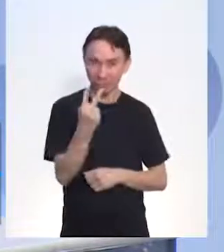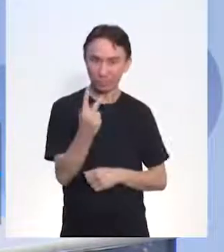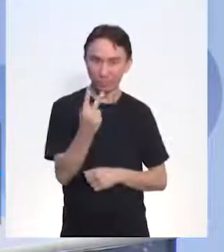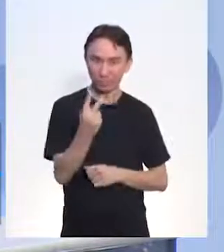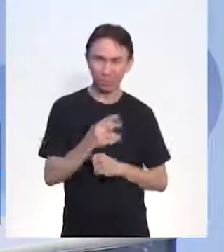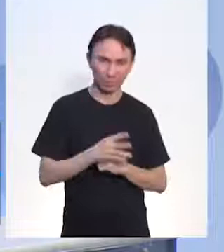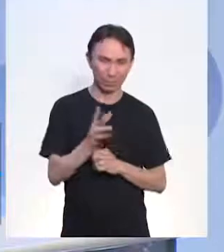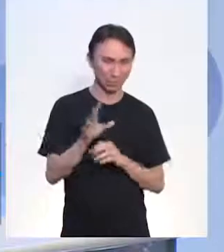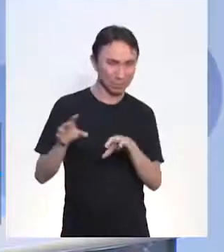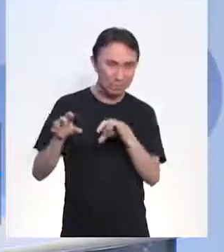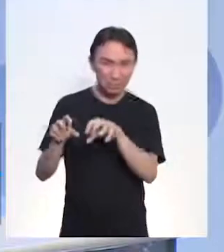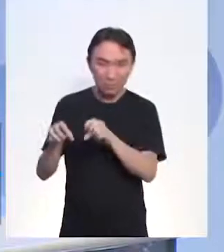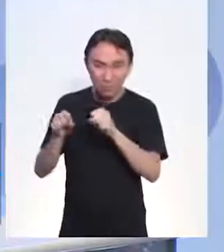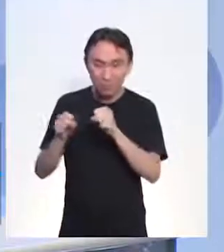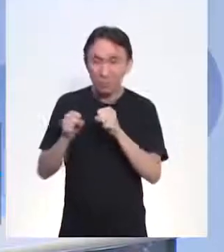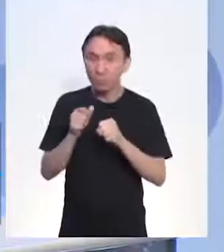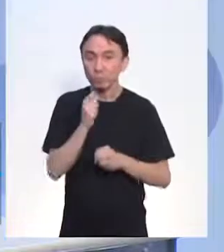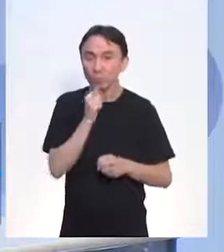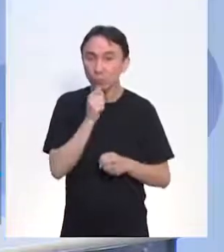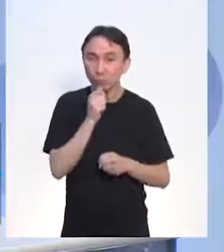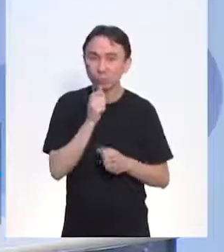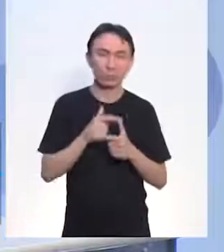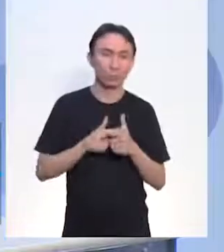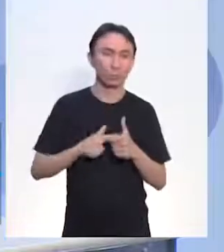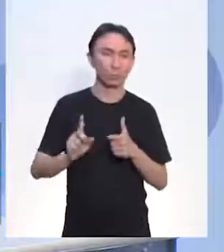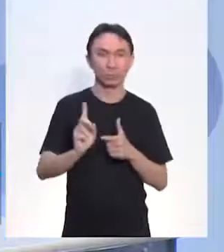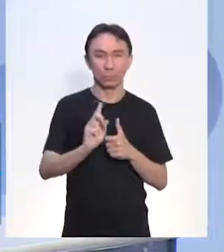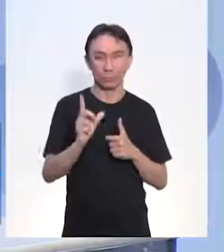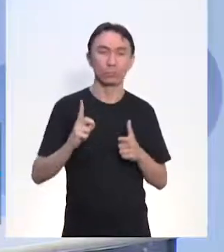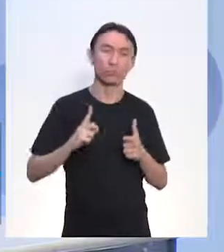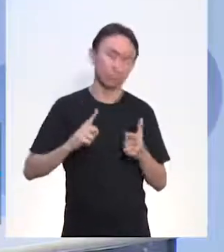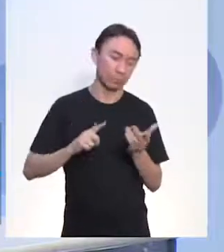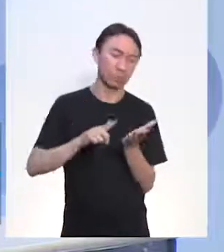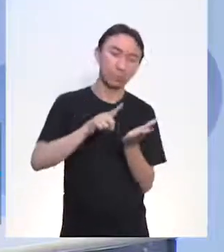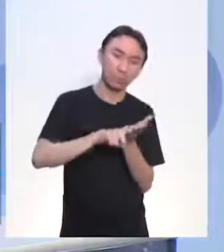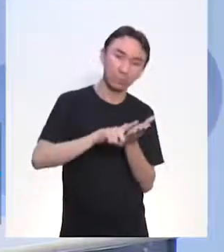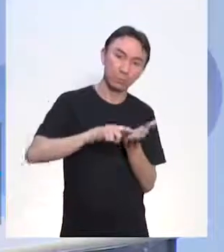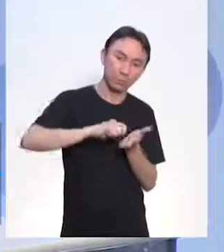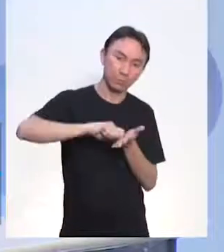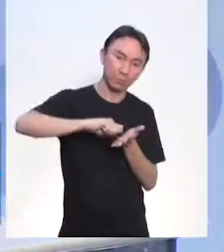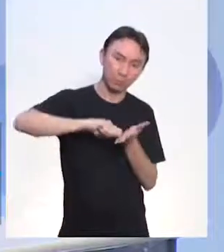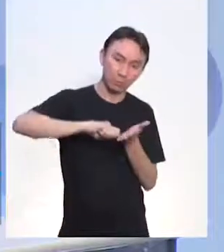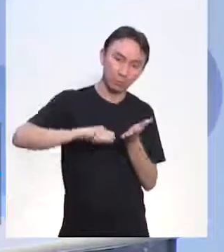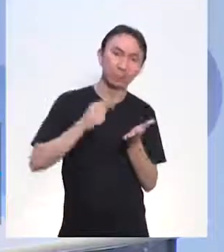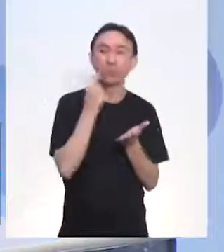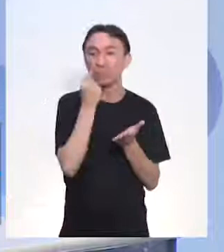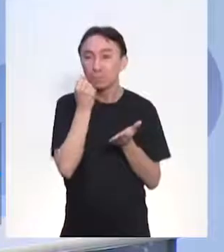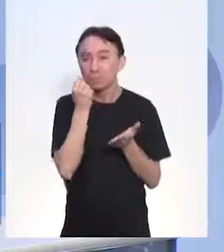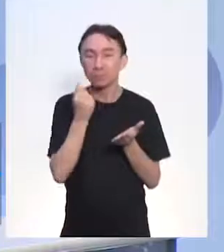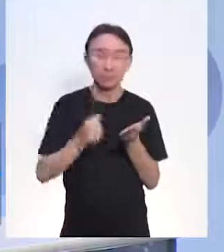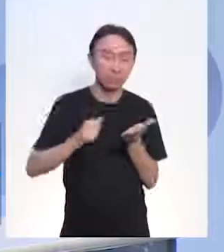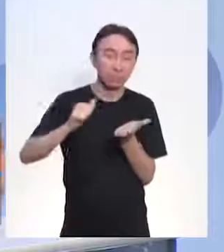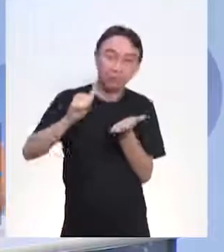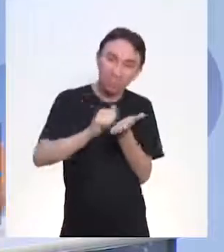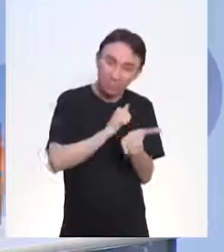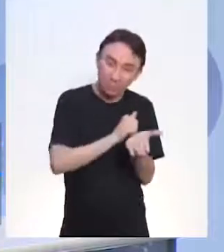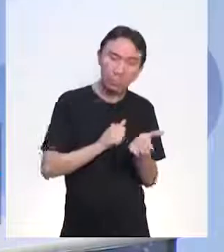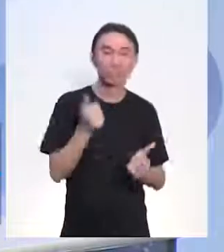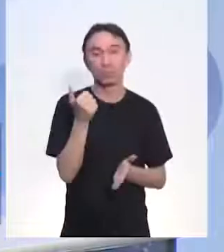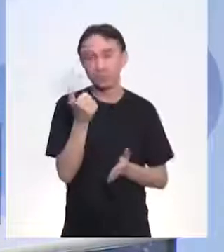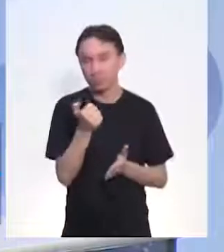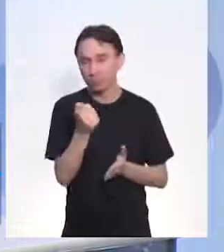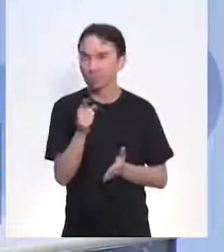Não, não tem problema. Separe aí folhas para anotações, lápis, borracha, caneta. Você vai